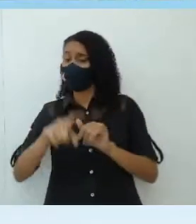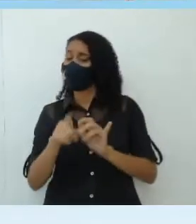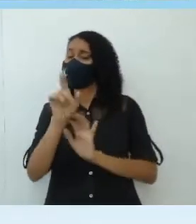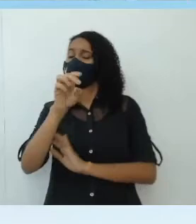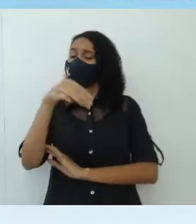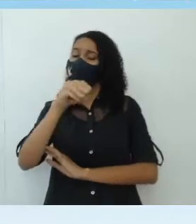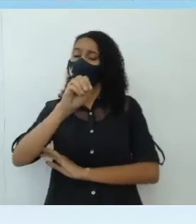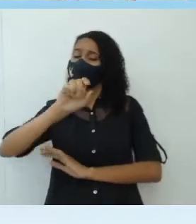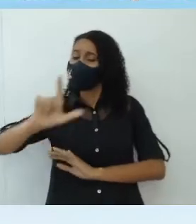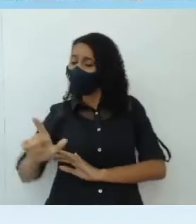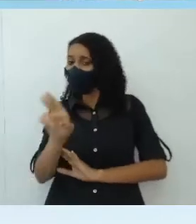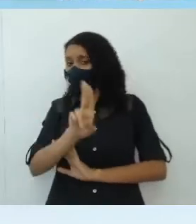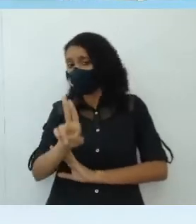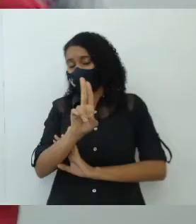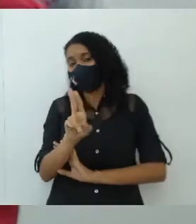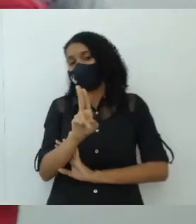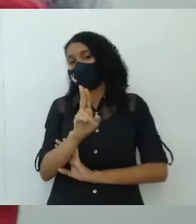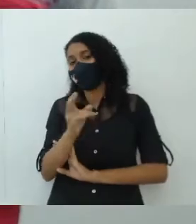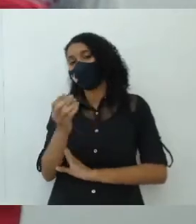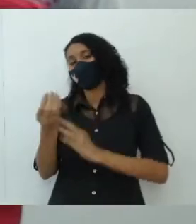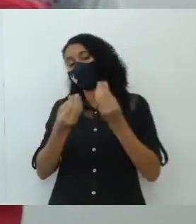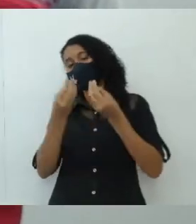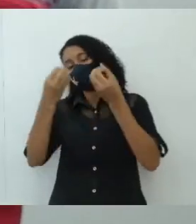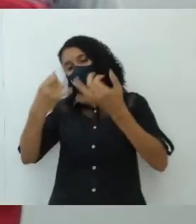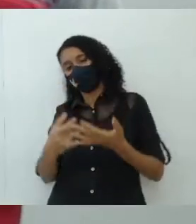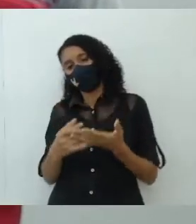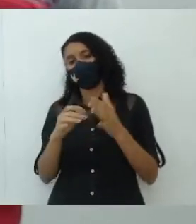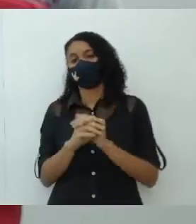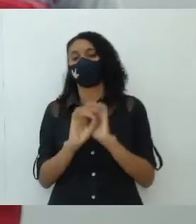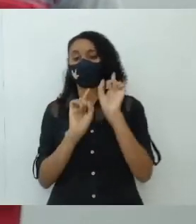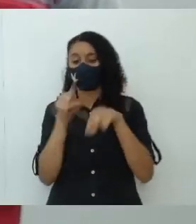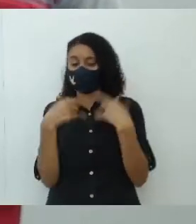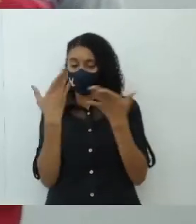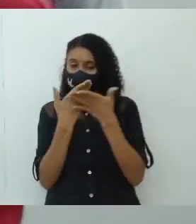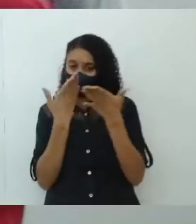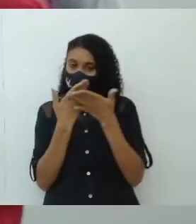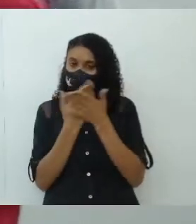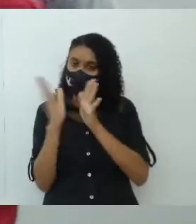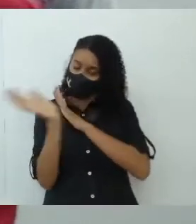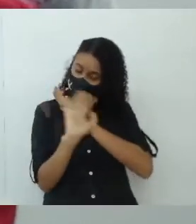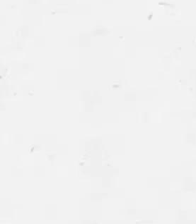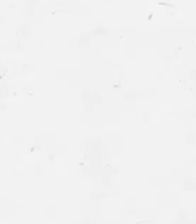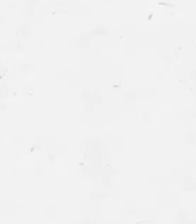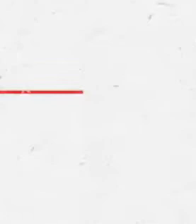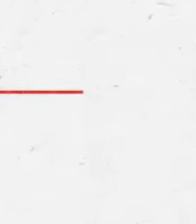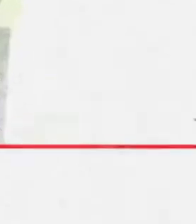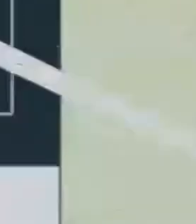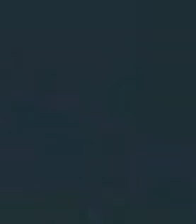conta daquele jeito. A gente continua esse raciocínio numa próxima aula. Tchau, tchau!